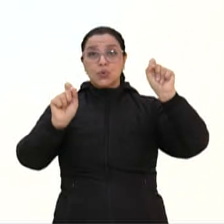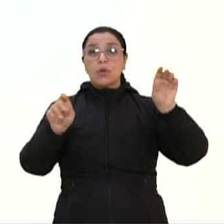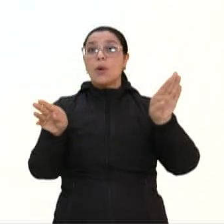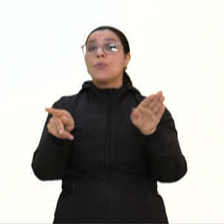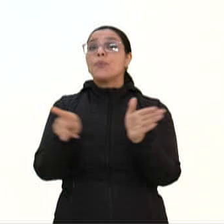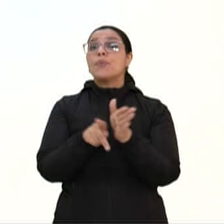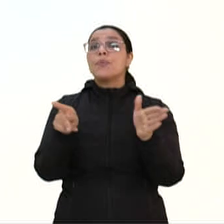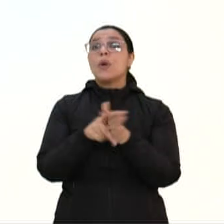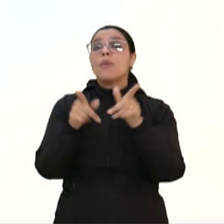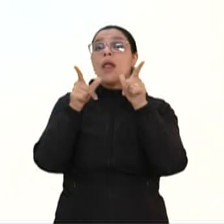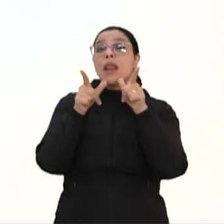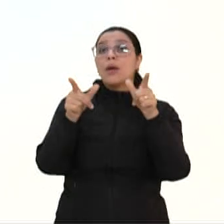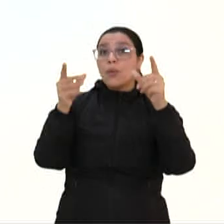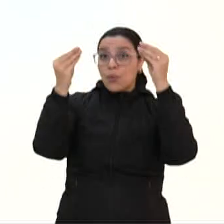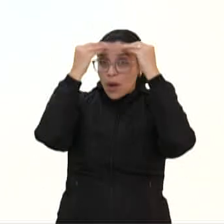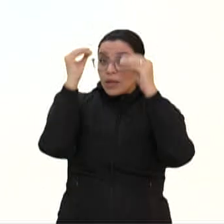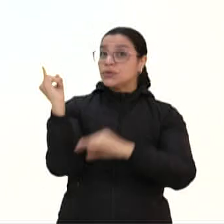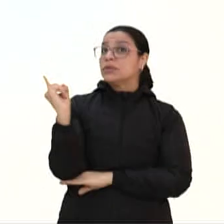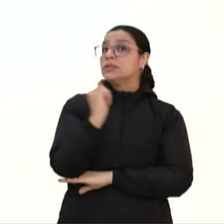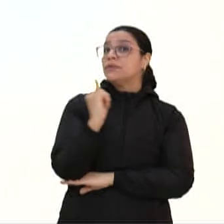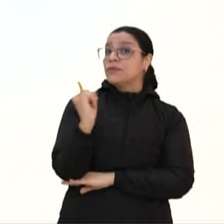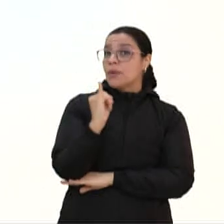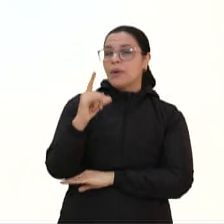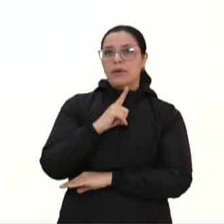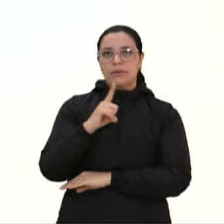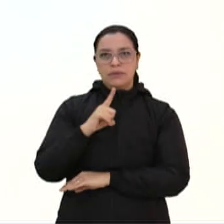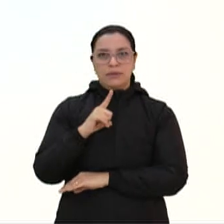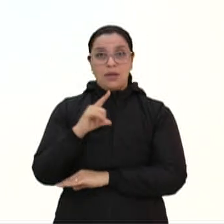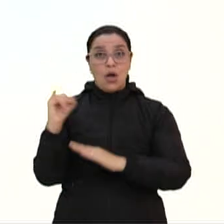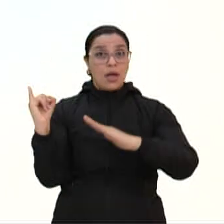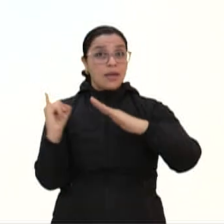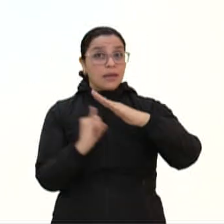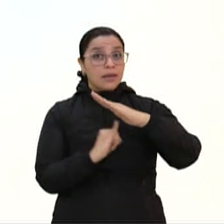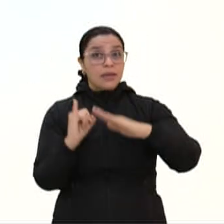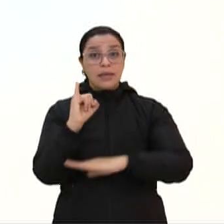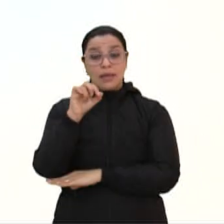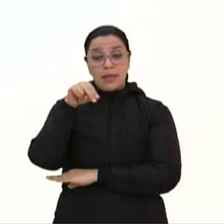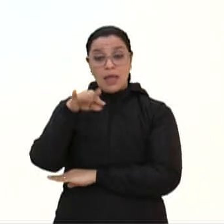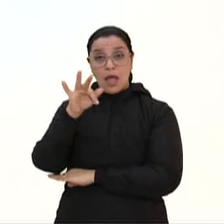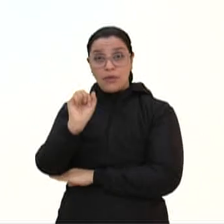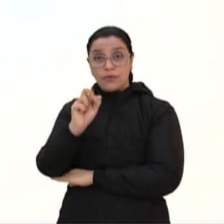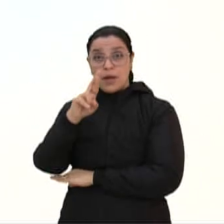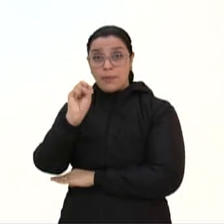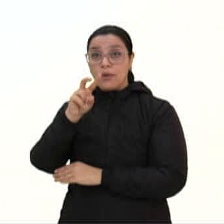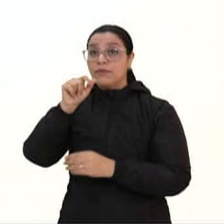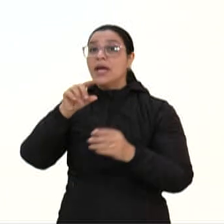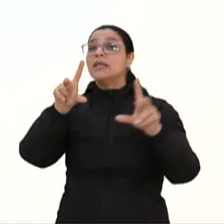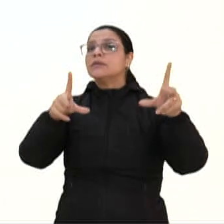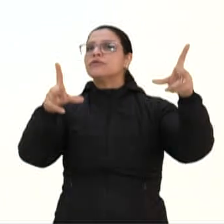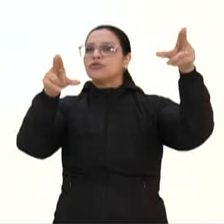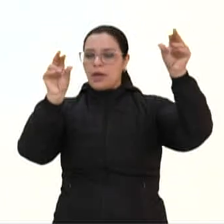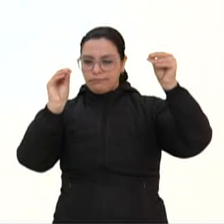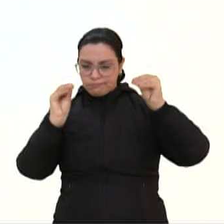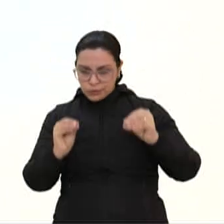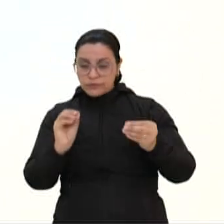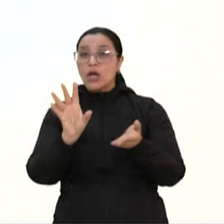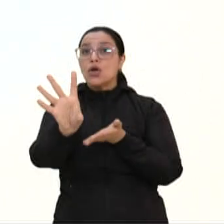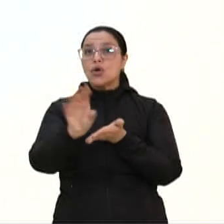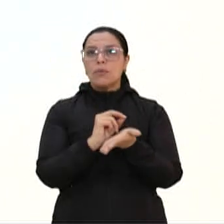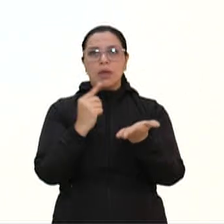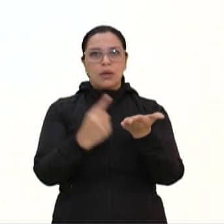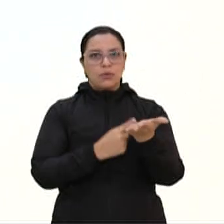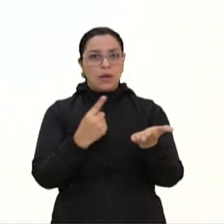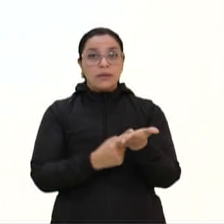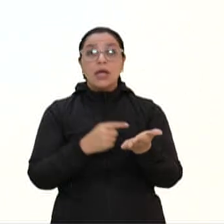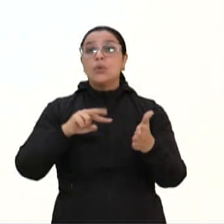da linguagem informal. Vocês vão reler e vão retirar e reescrever